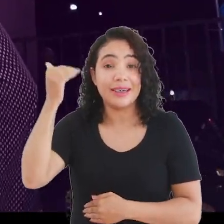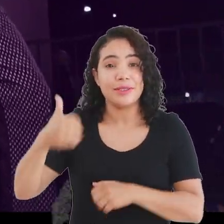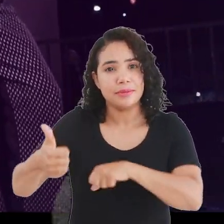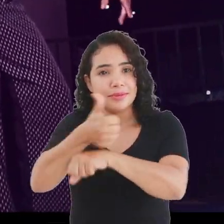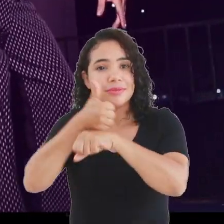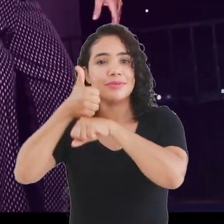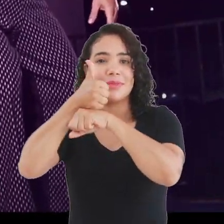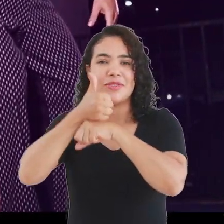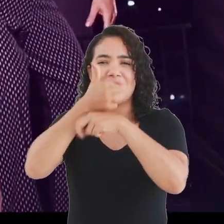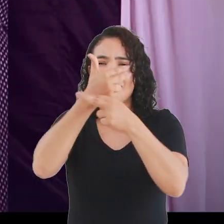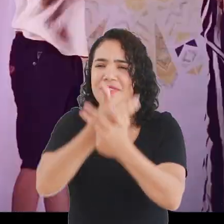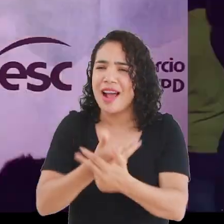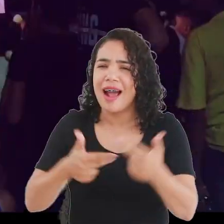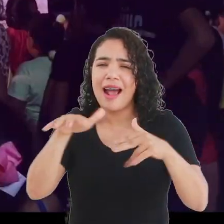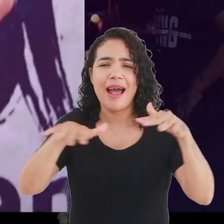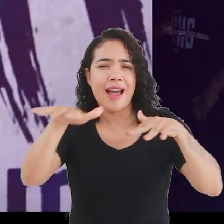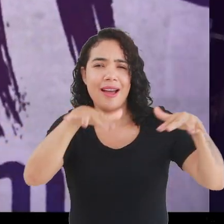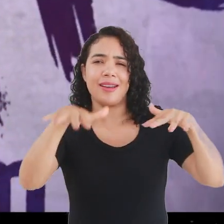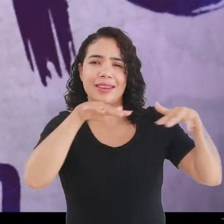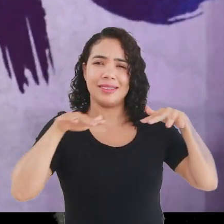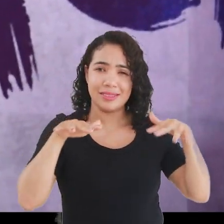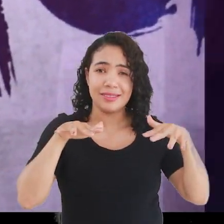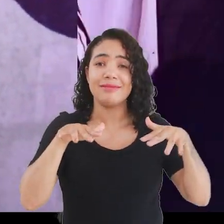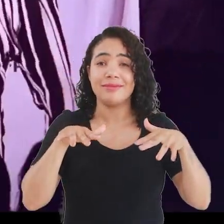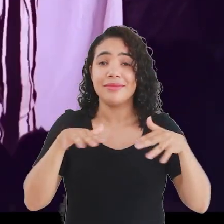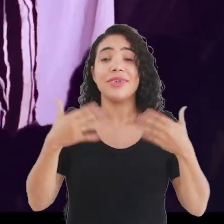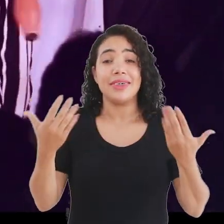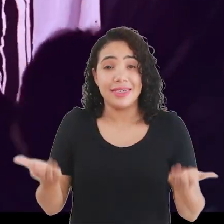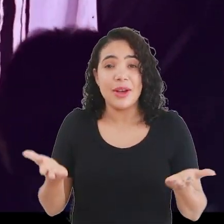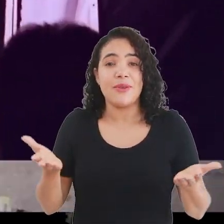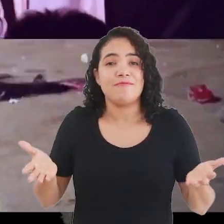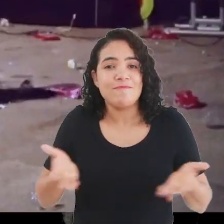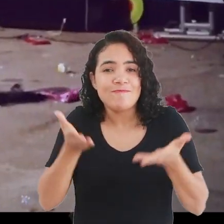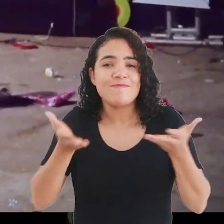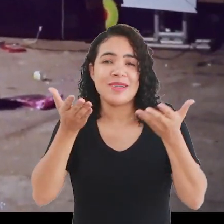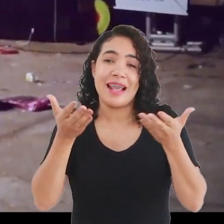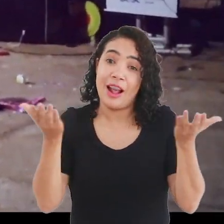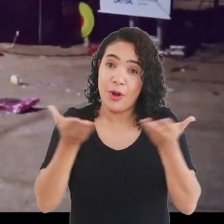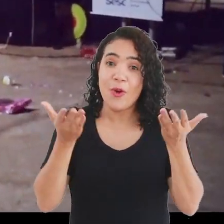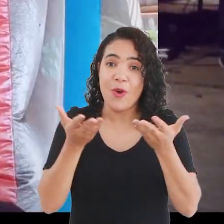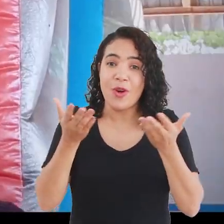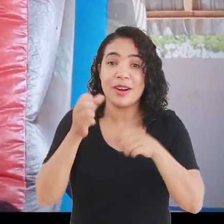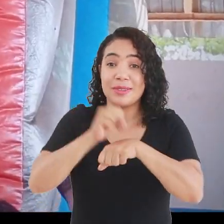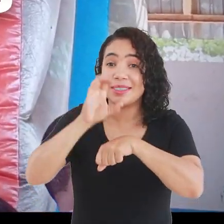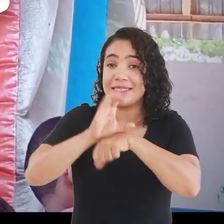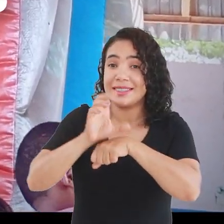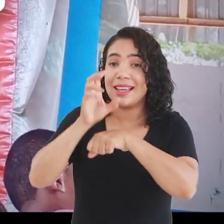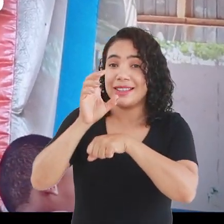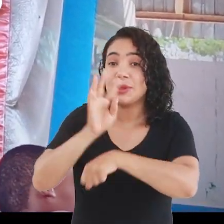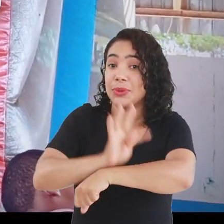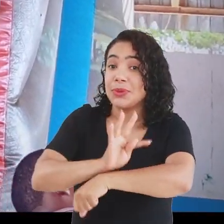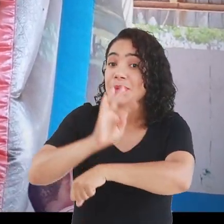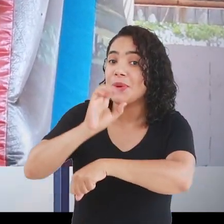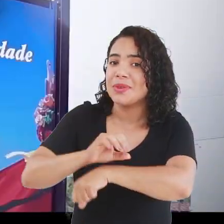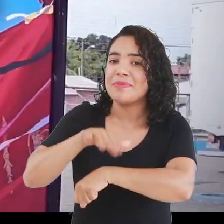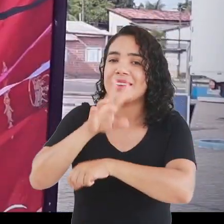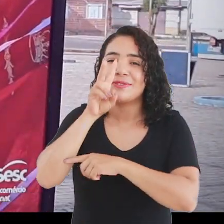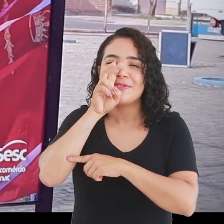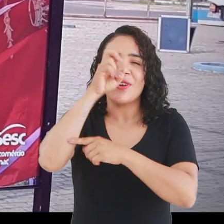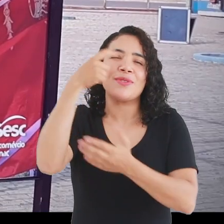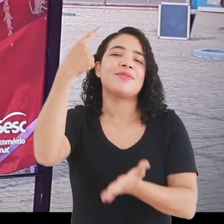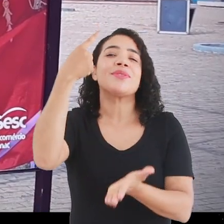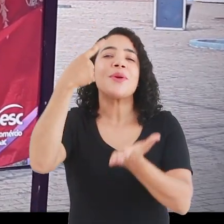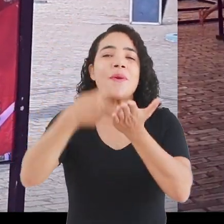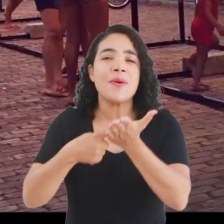e profissionais de variados segmentos. Com iniciativas como essa, o Sesc Tocantins fortalece